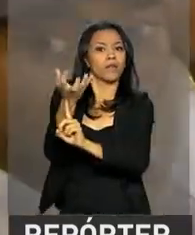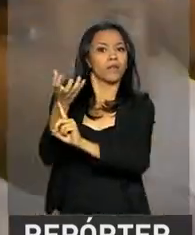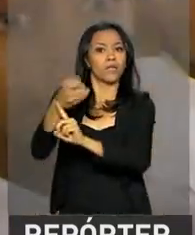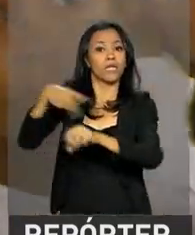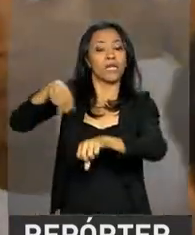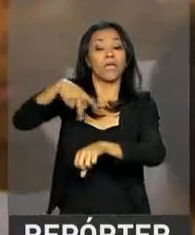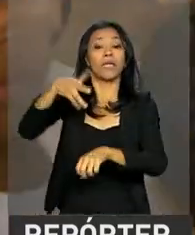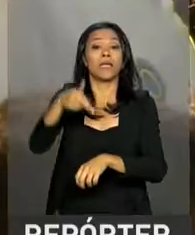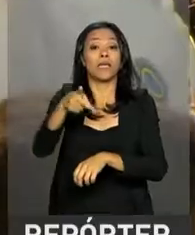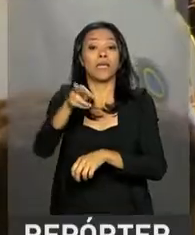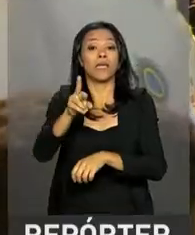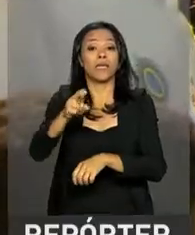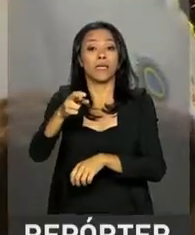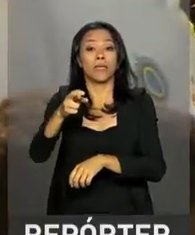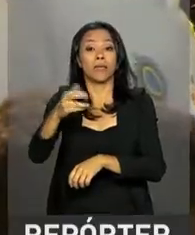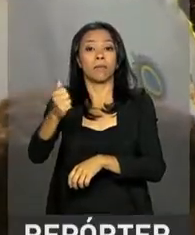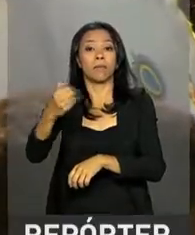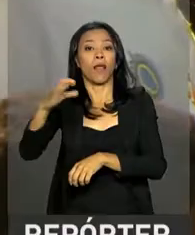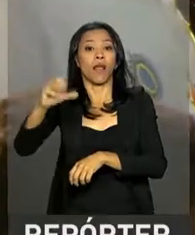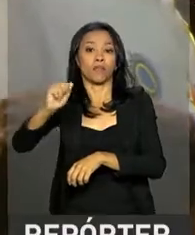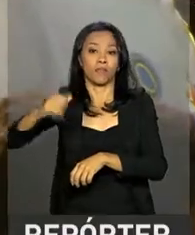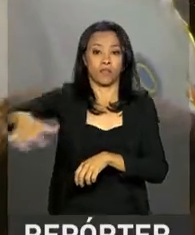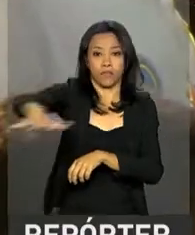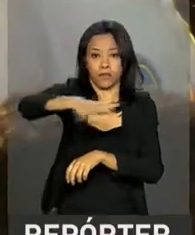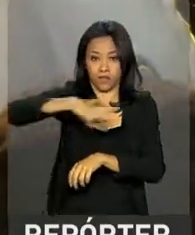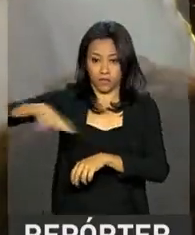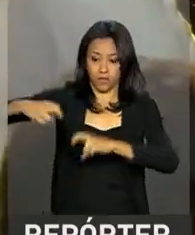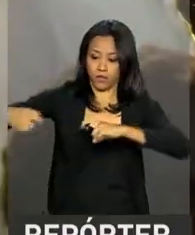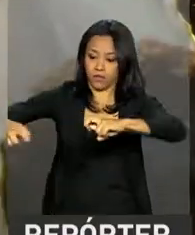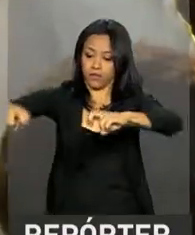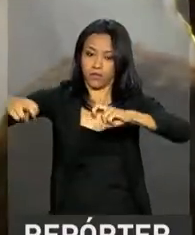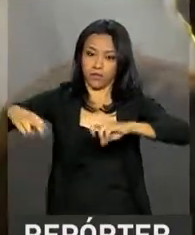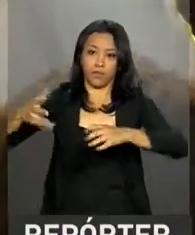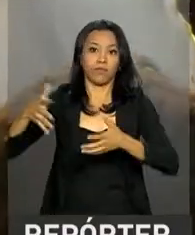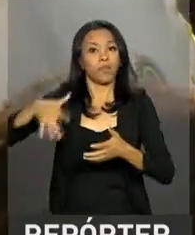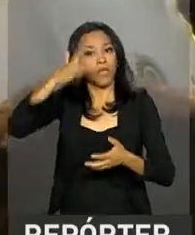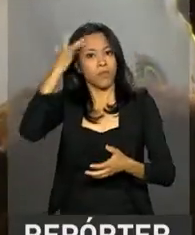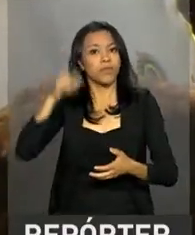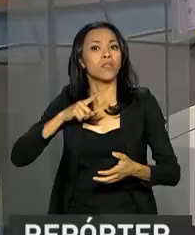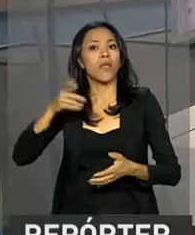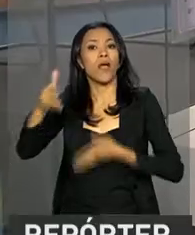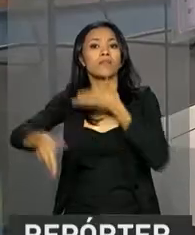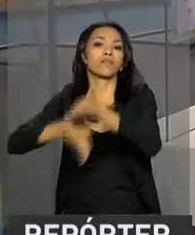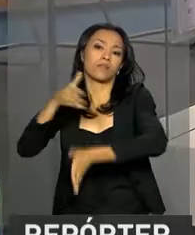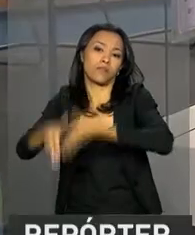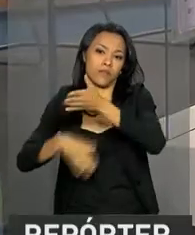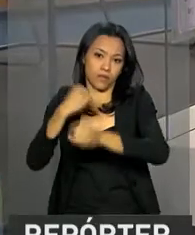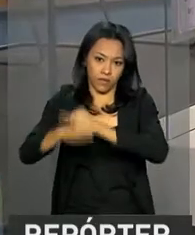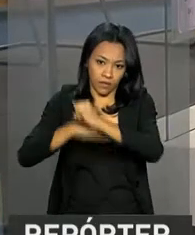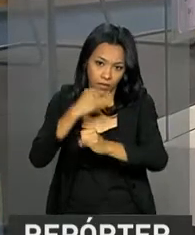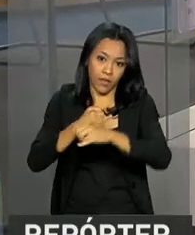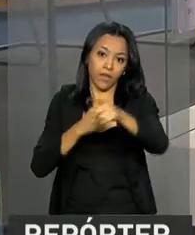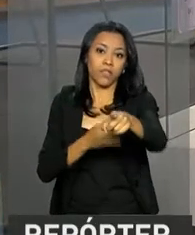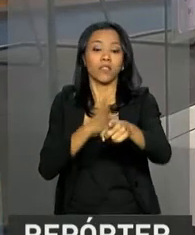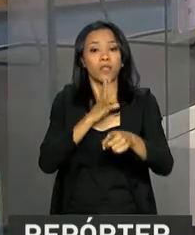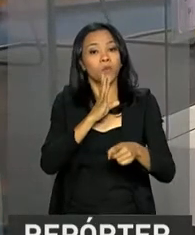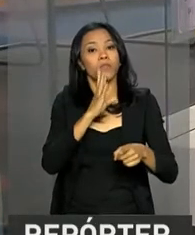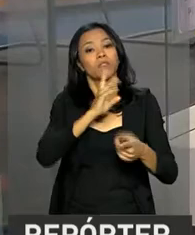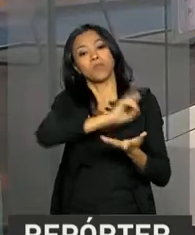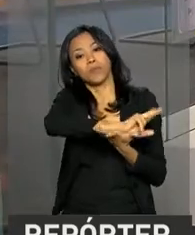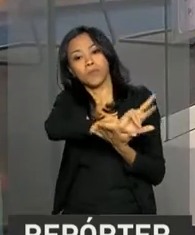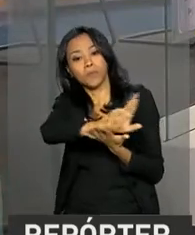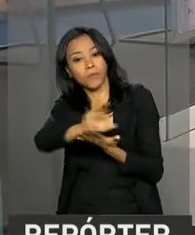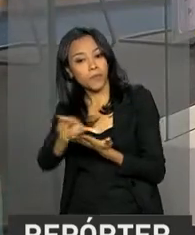cidade. Outra etapa é a oferta de cursos de capacitação para que a população possa se familiarizar com a